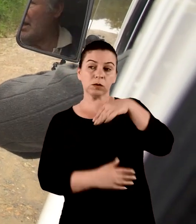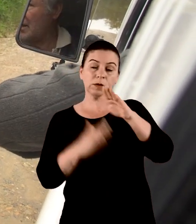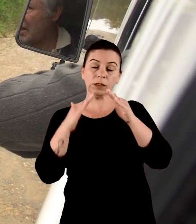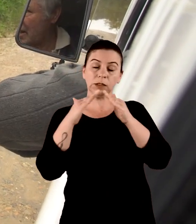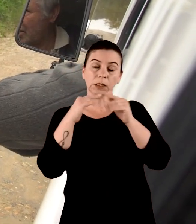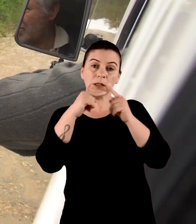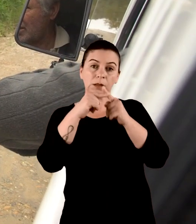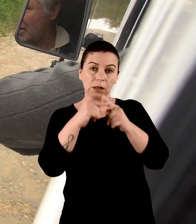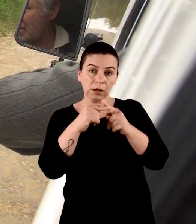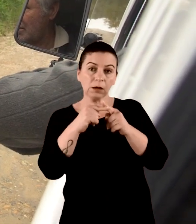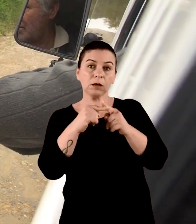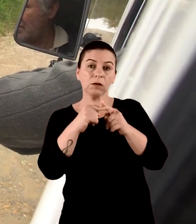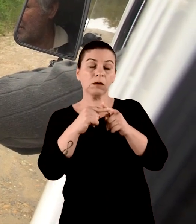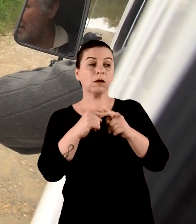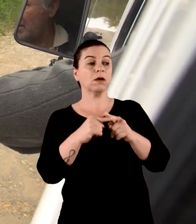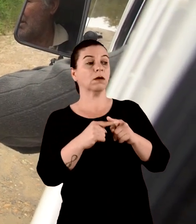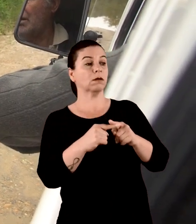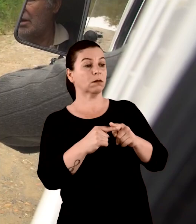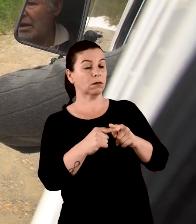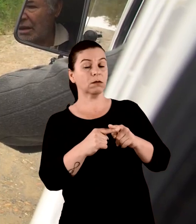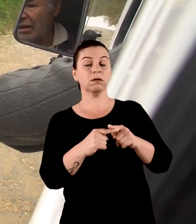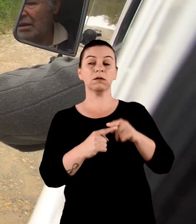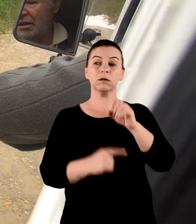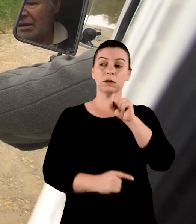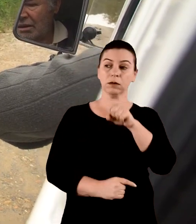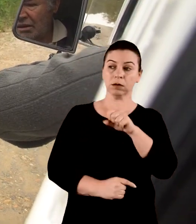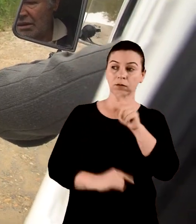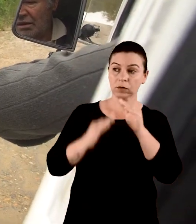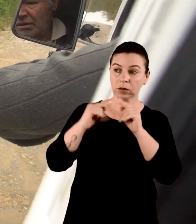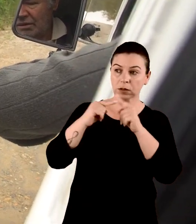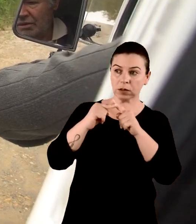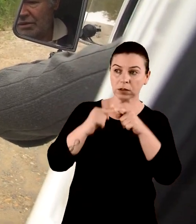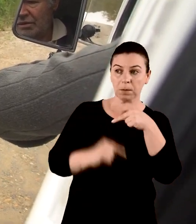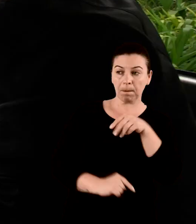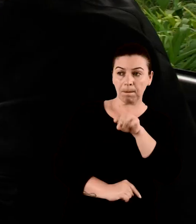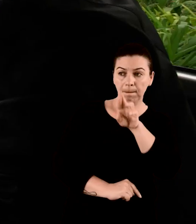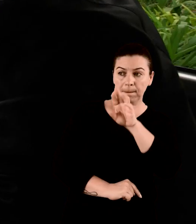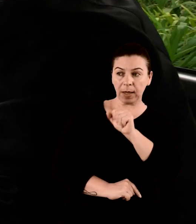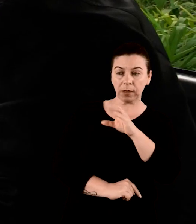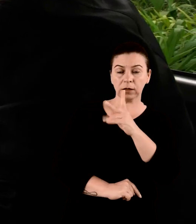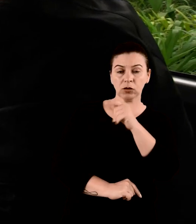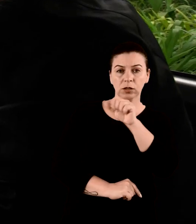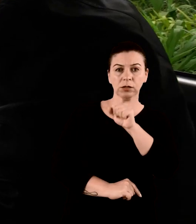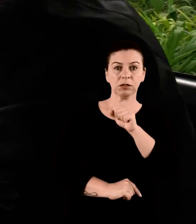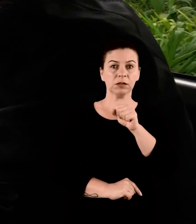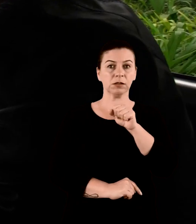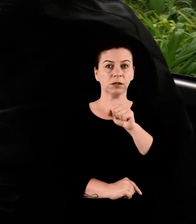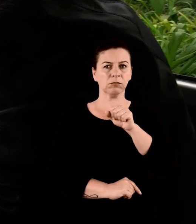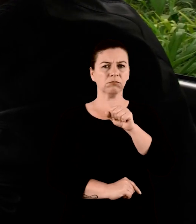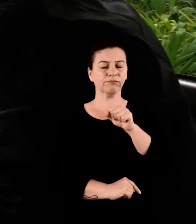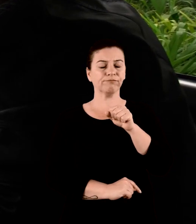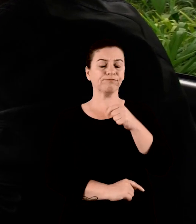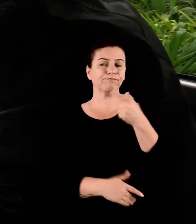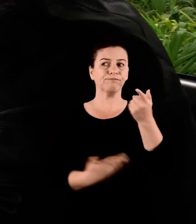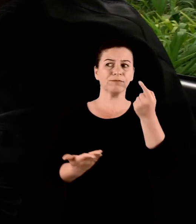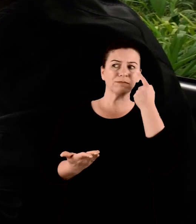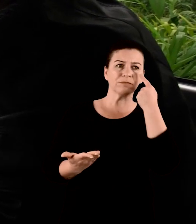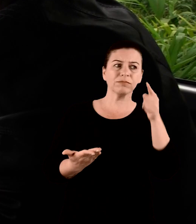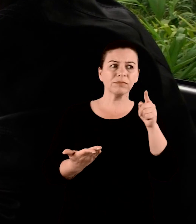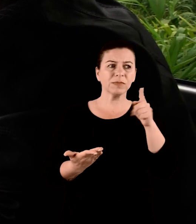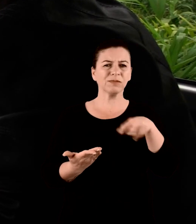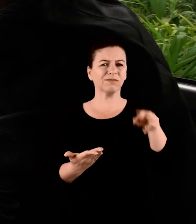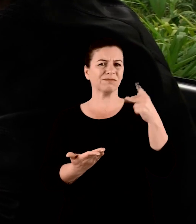na capela, na igreja lá. Ah, na igreja, na capela lá. De Pedra Chata. E pelo visto hoje nós não vamos conseguir,